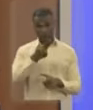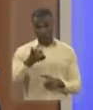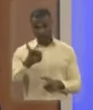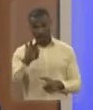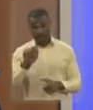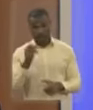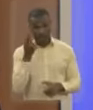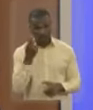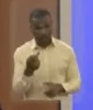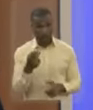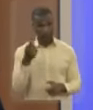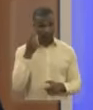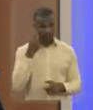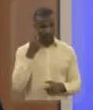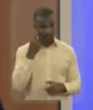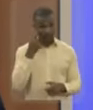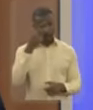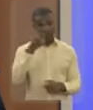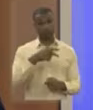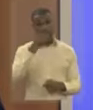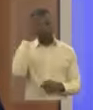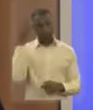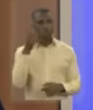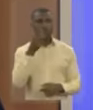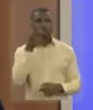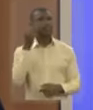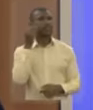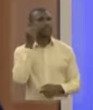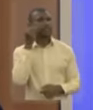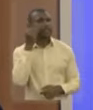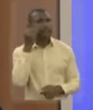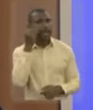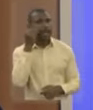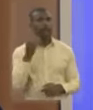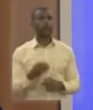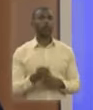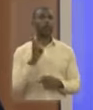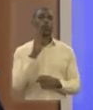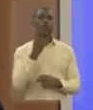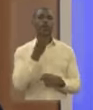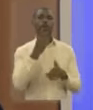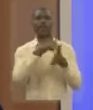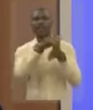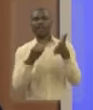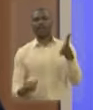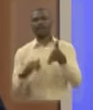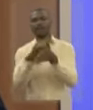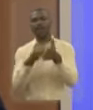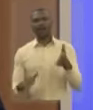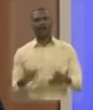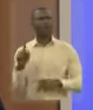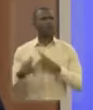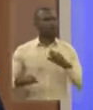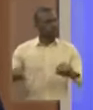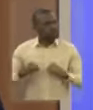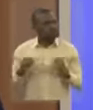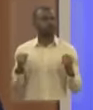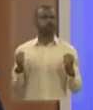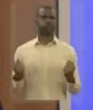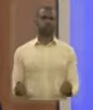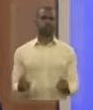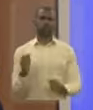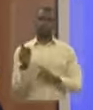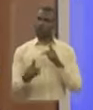vimos na prática os funcionários da Prefeitura tentando arrancar os os adesivos de Mauá porque a população estava revoltada a